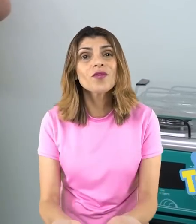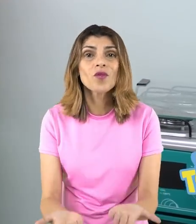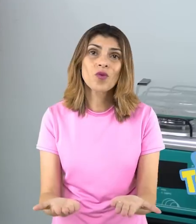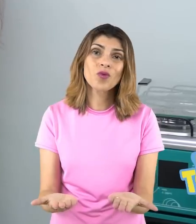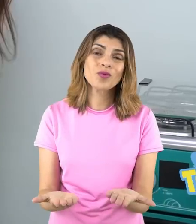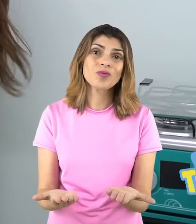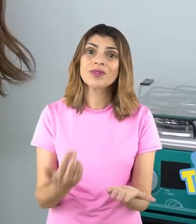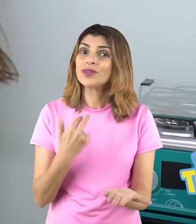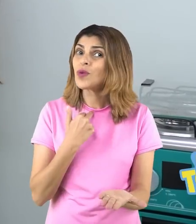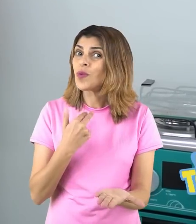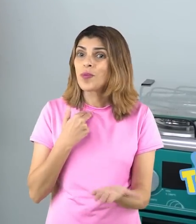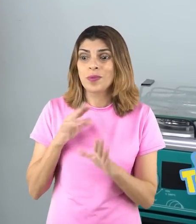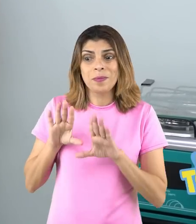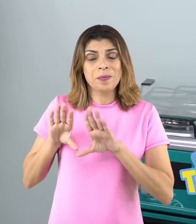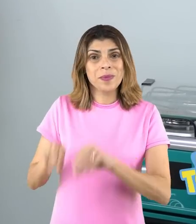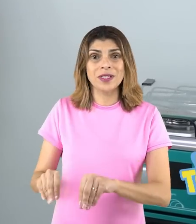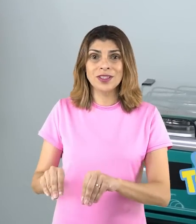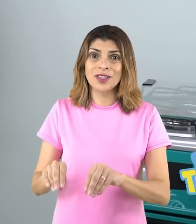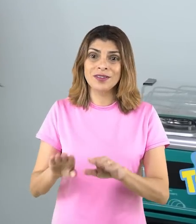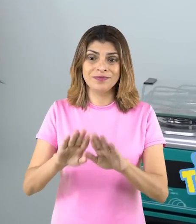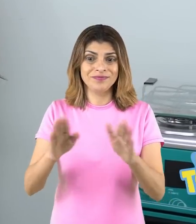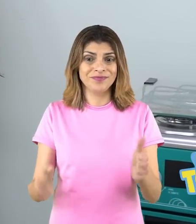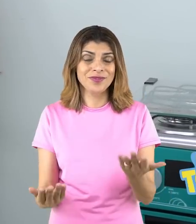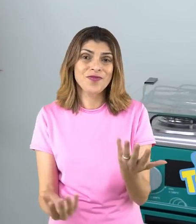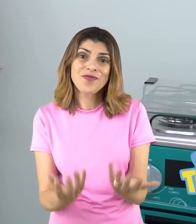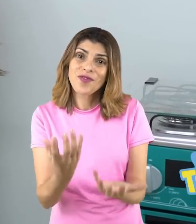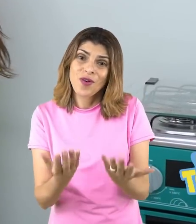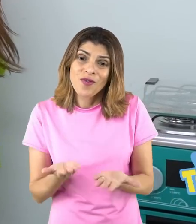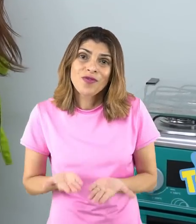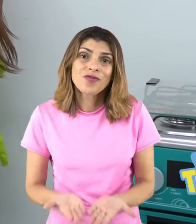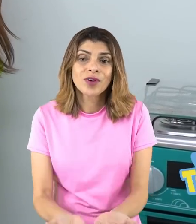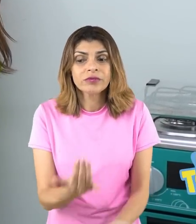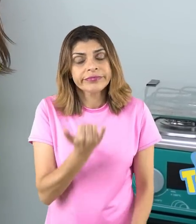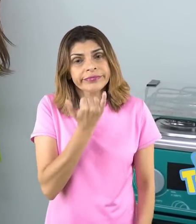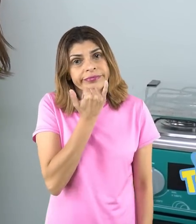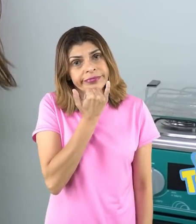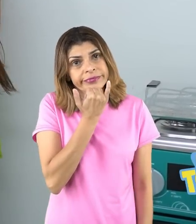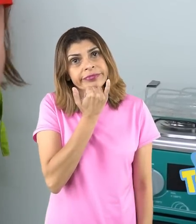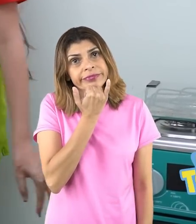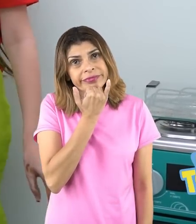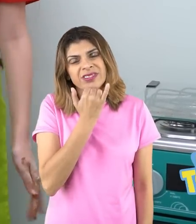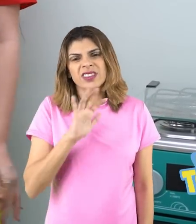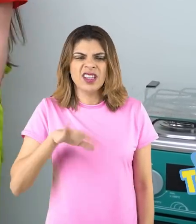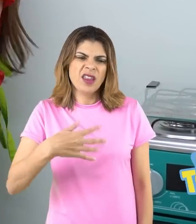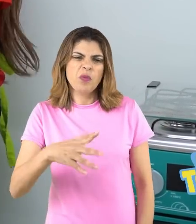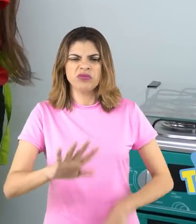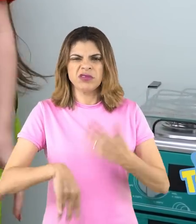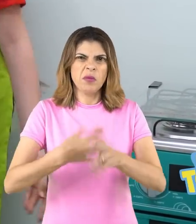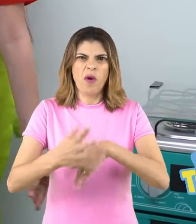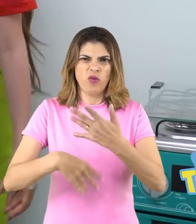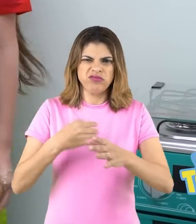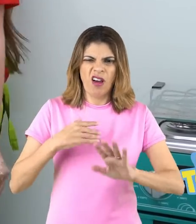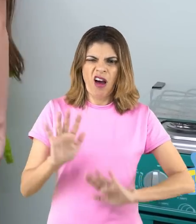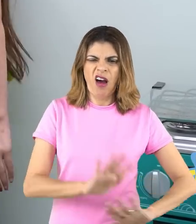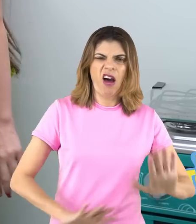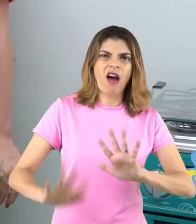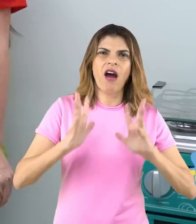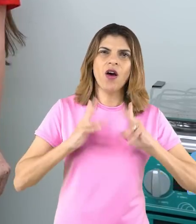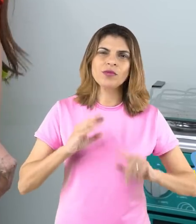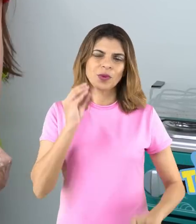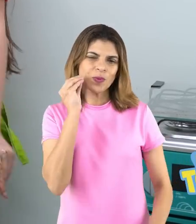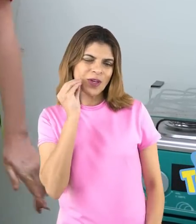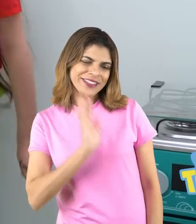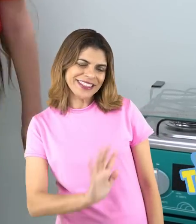só que eu não posso mexer no forno desculpa depois eu arrumo essa bagunça beijinhos